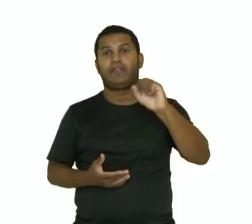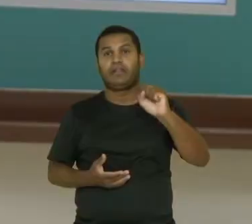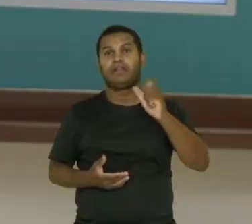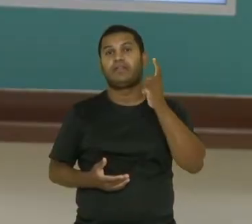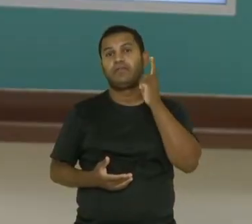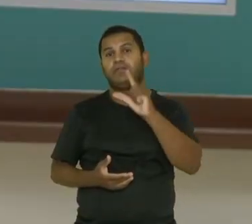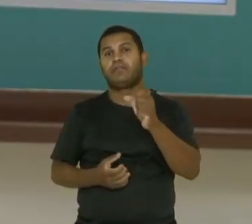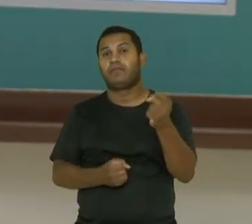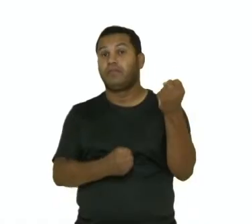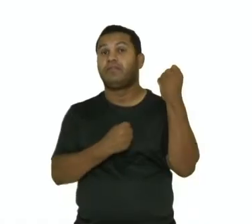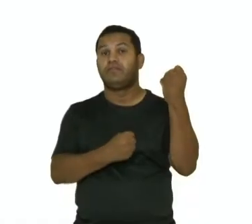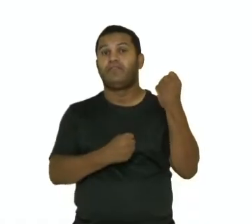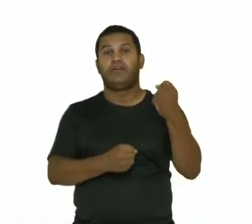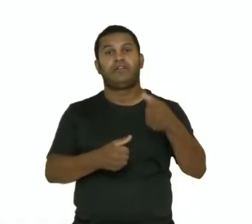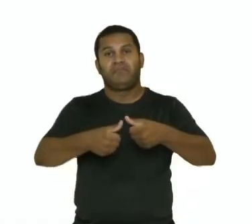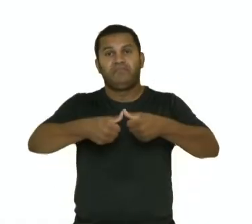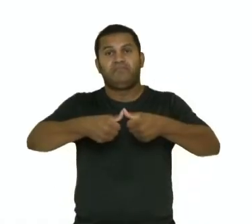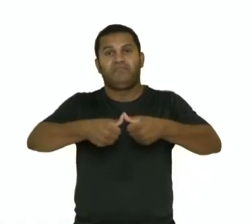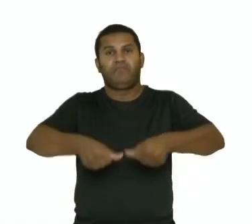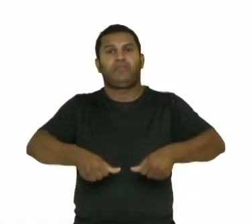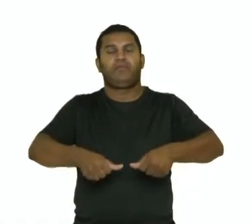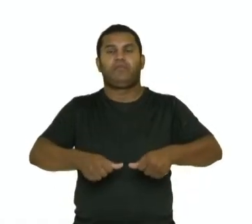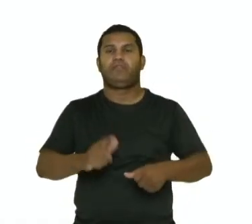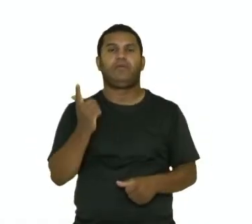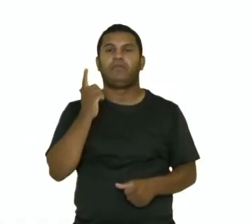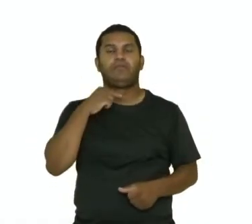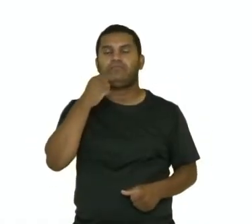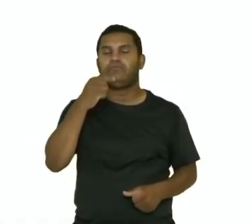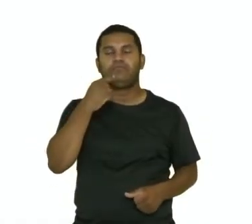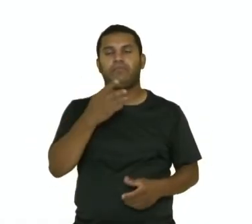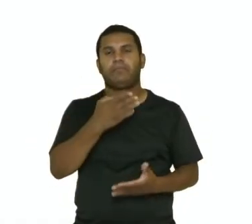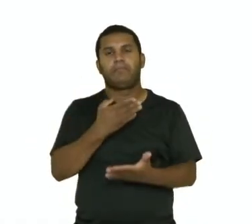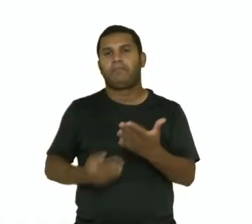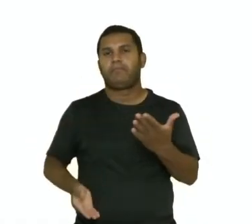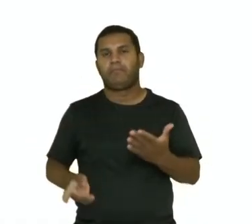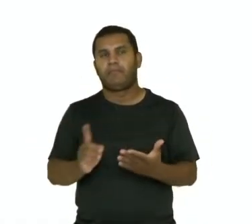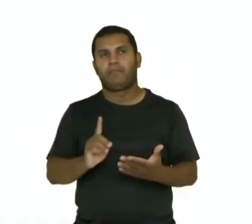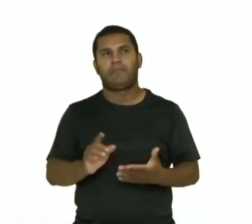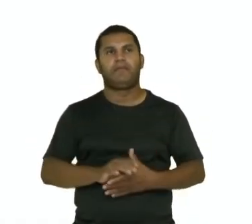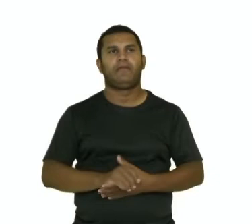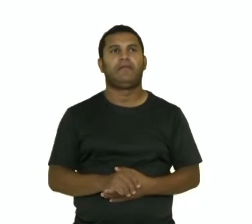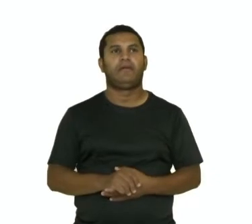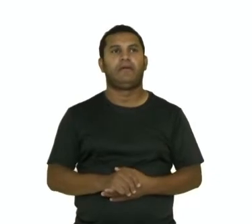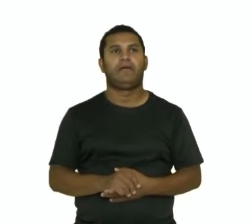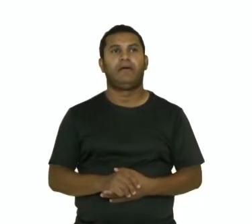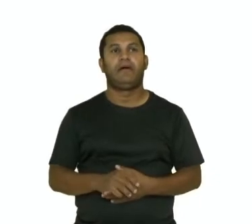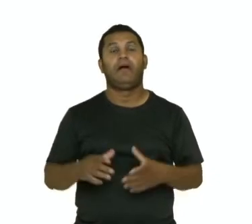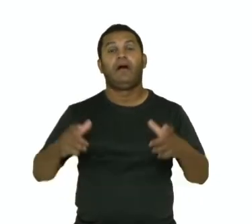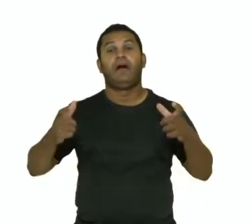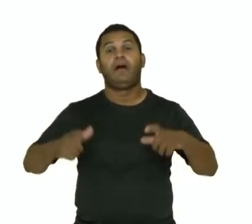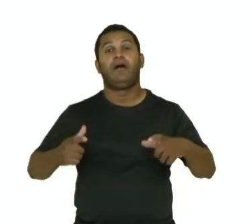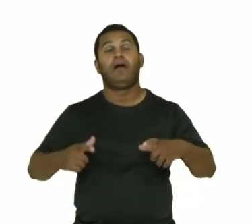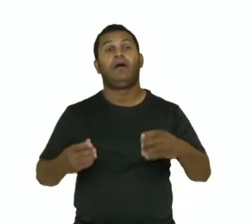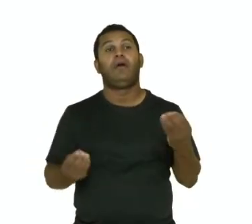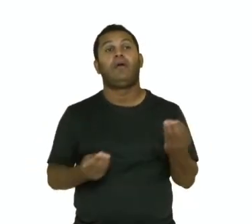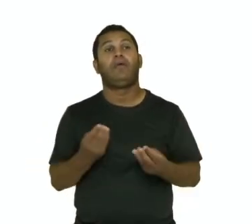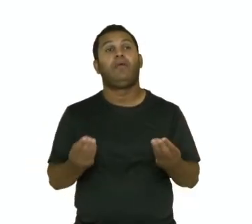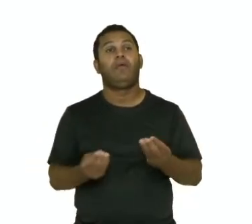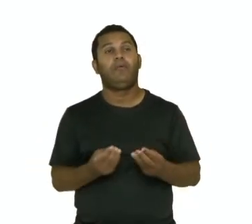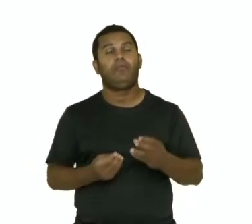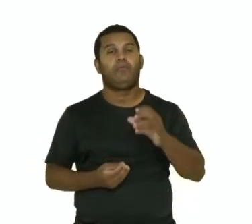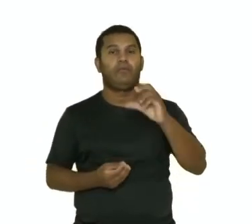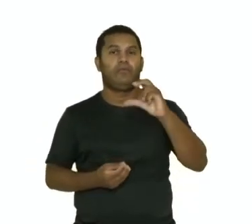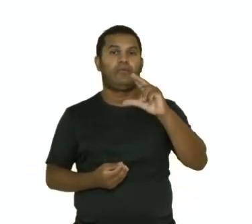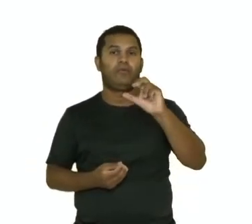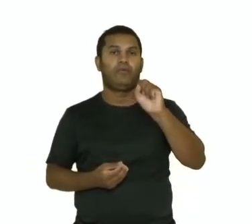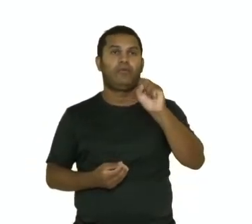para a próxima atividade? Veja, após a conquista de Cusco, os espanhóis enfrentaram grande resistência indígena. Como